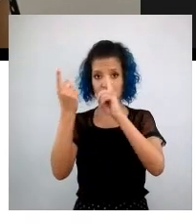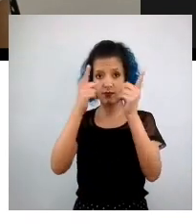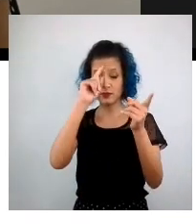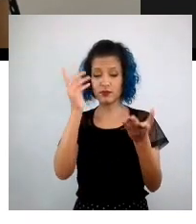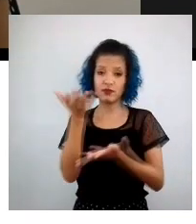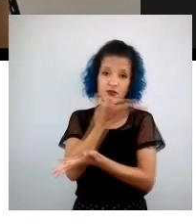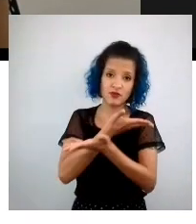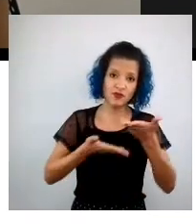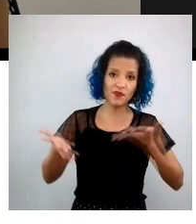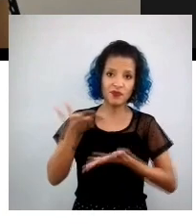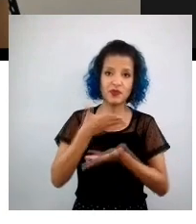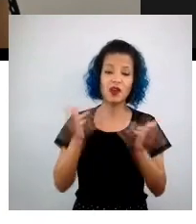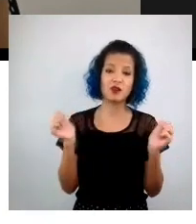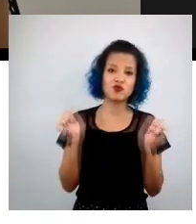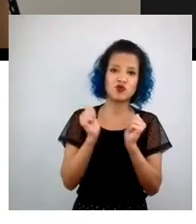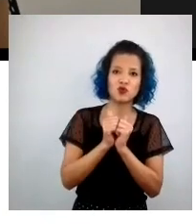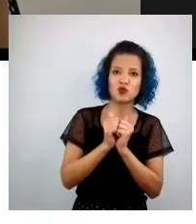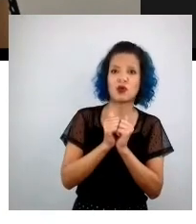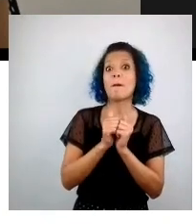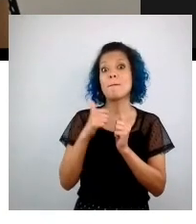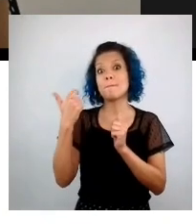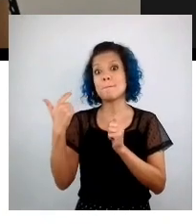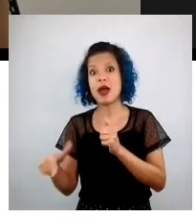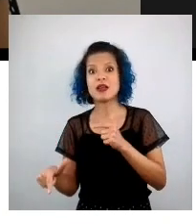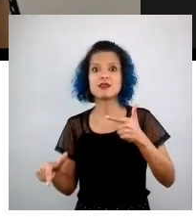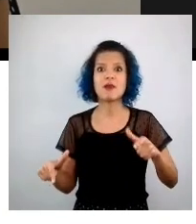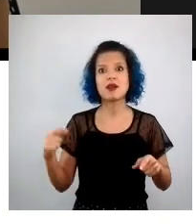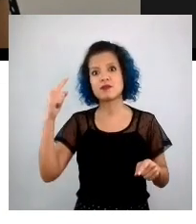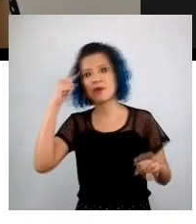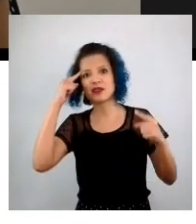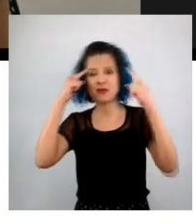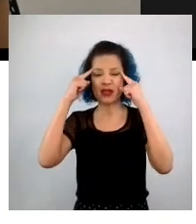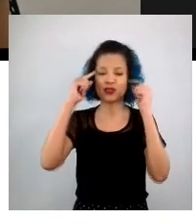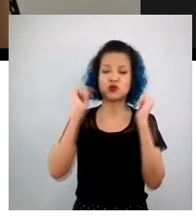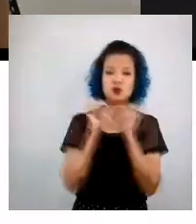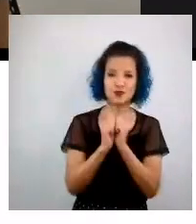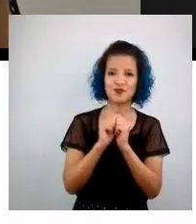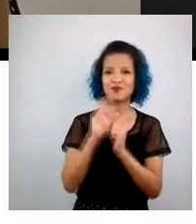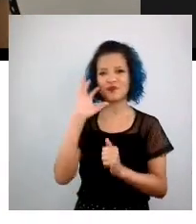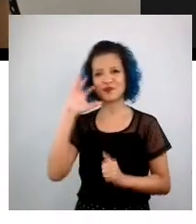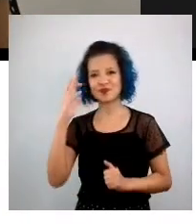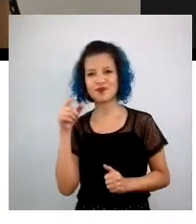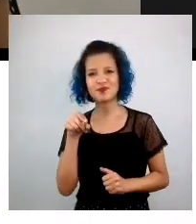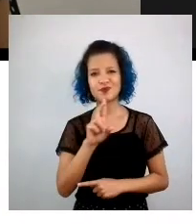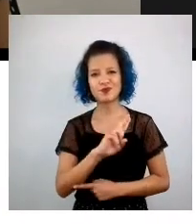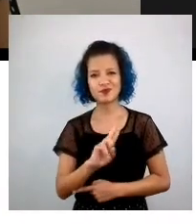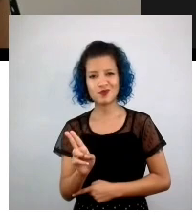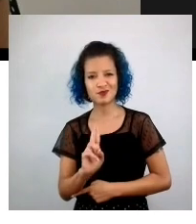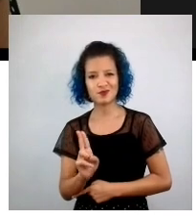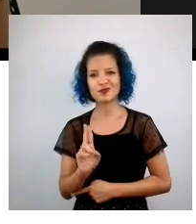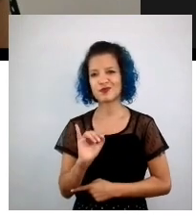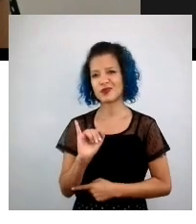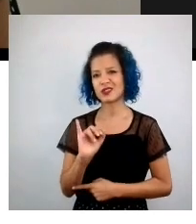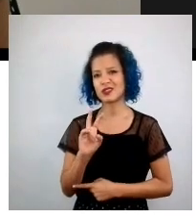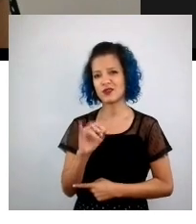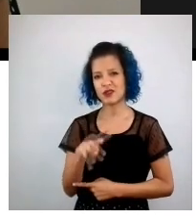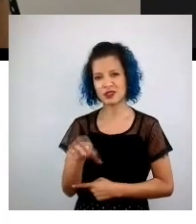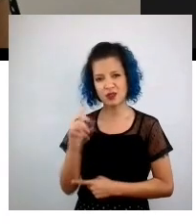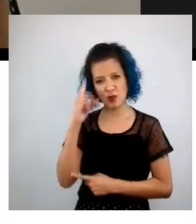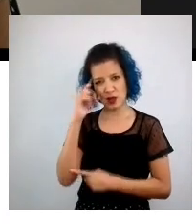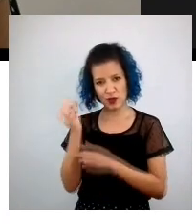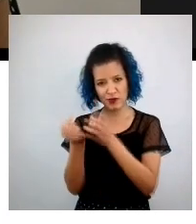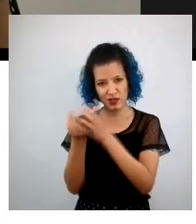juntas pensam e chegam a melhores soluções, e eu acho que é isso que se chama inovação, é isso que se chama processos de